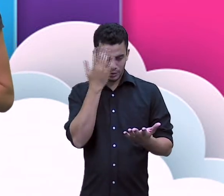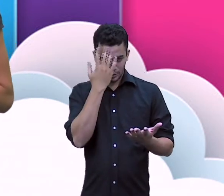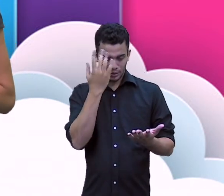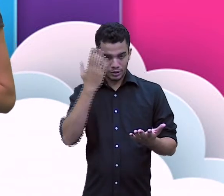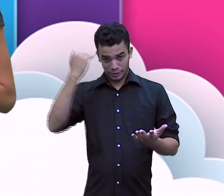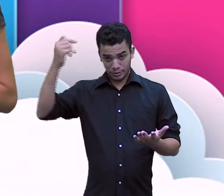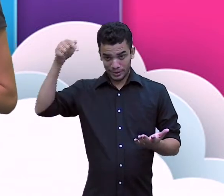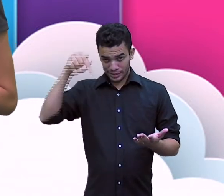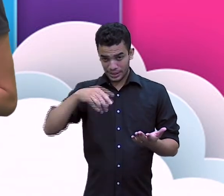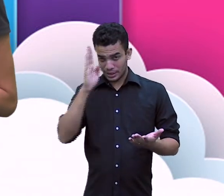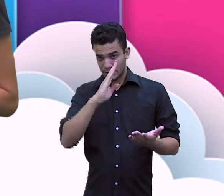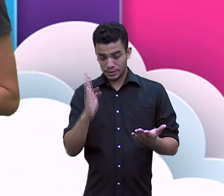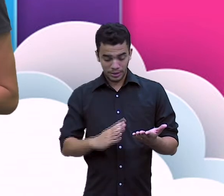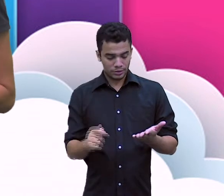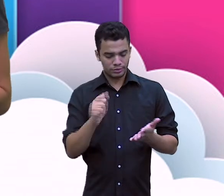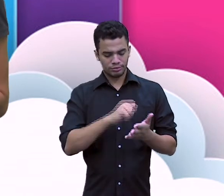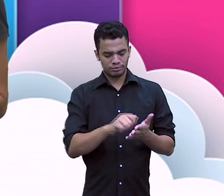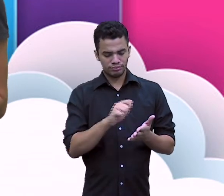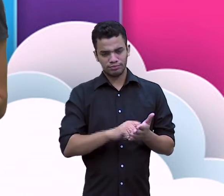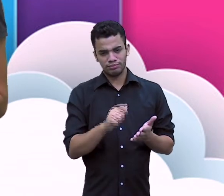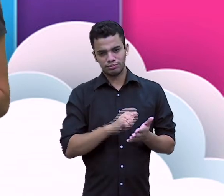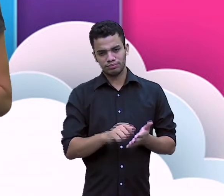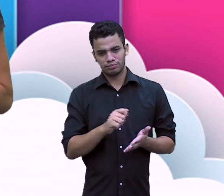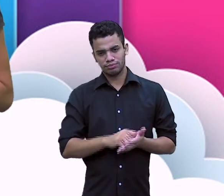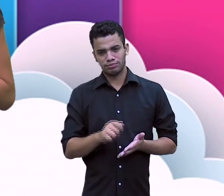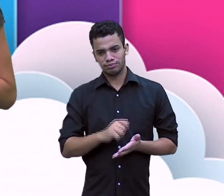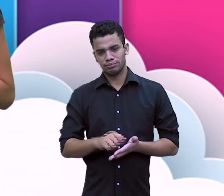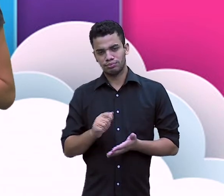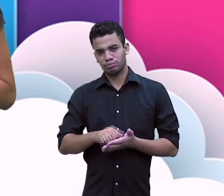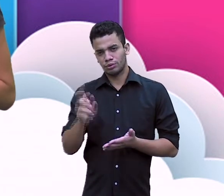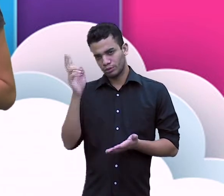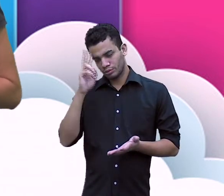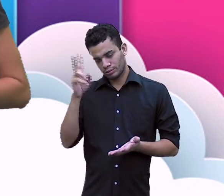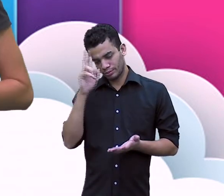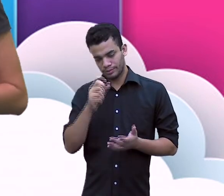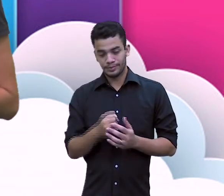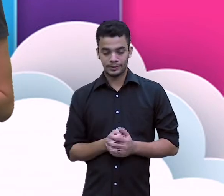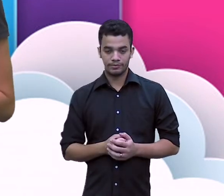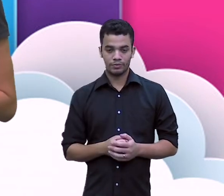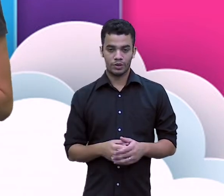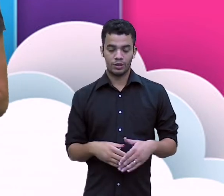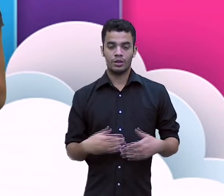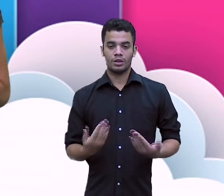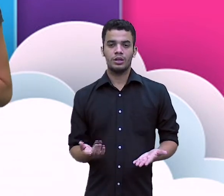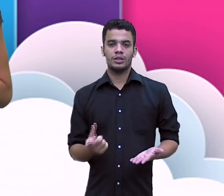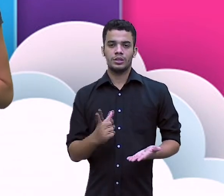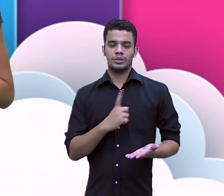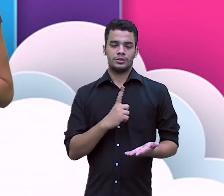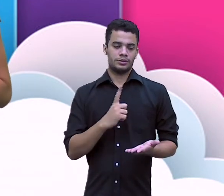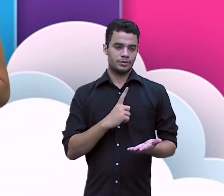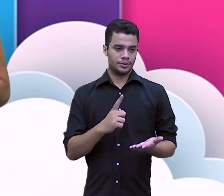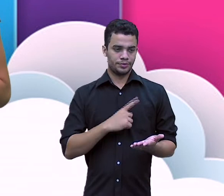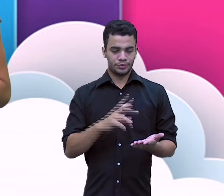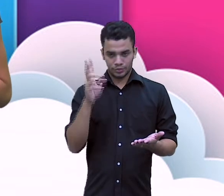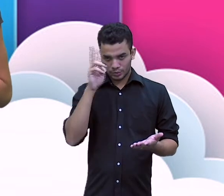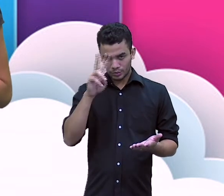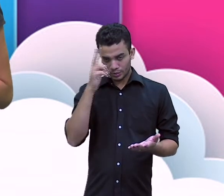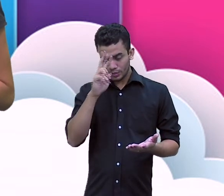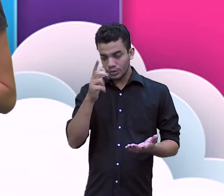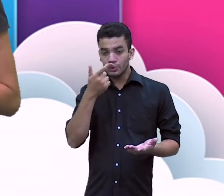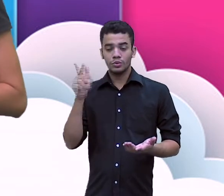fábulas. Exemplos: a cigarra e a formiga, a lebre e a